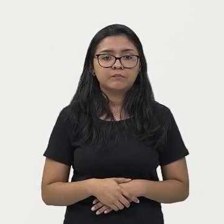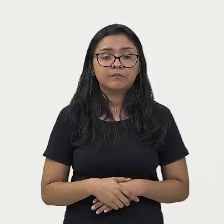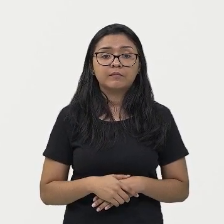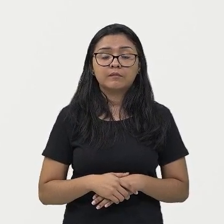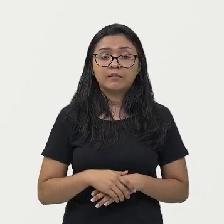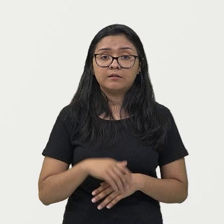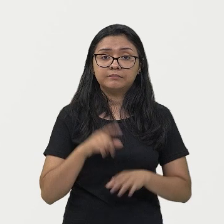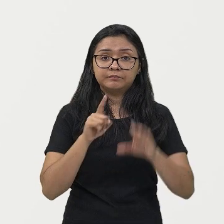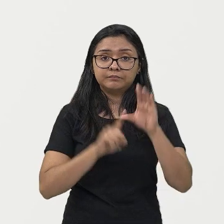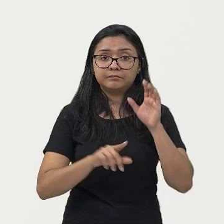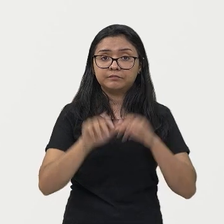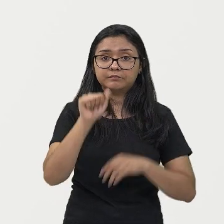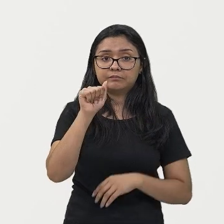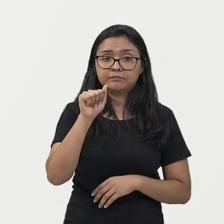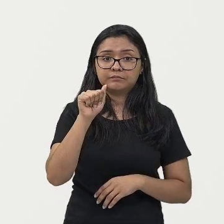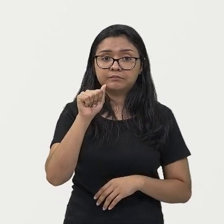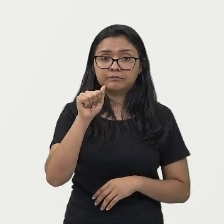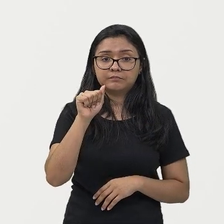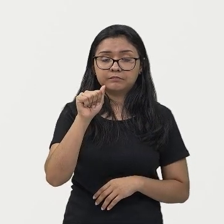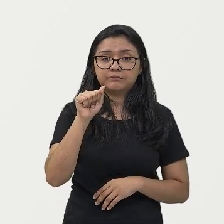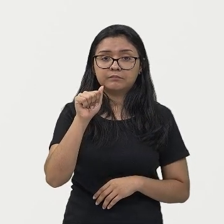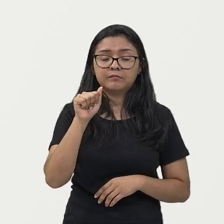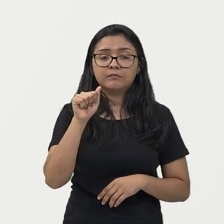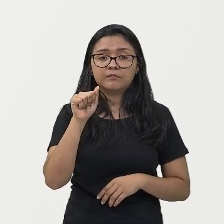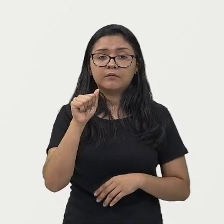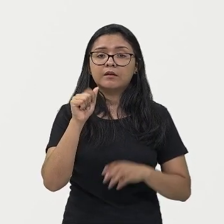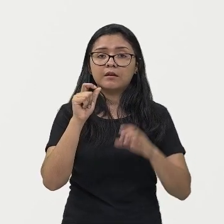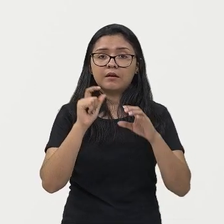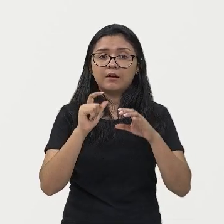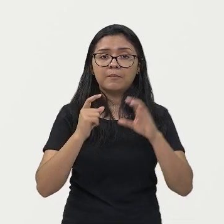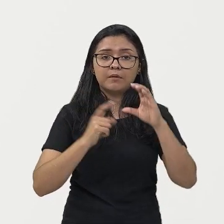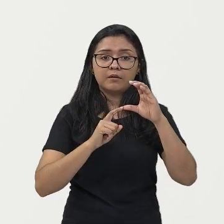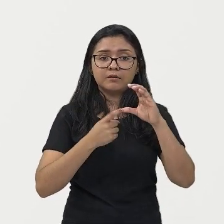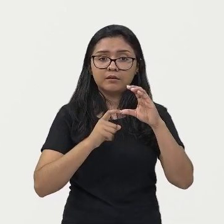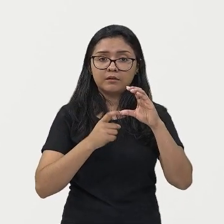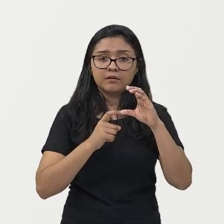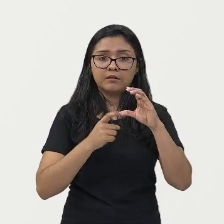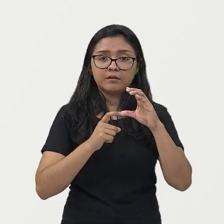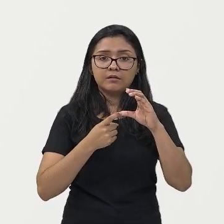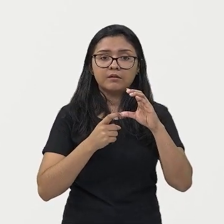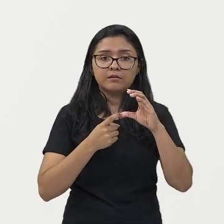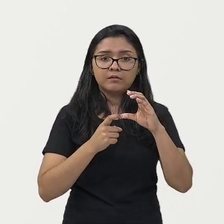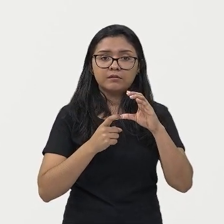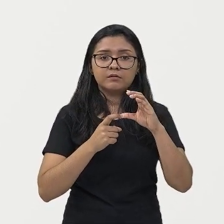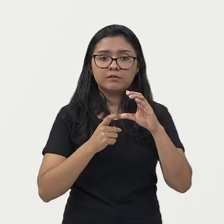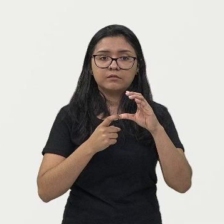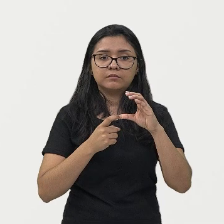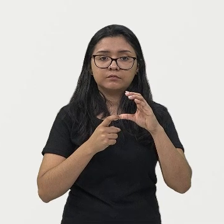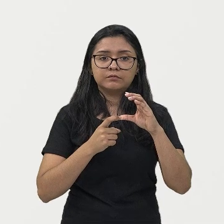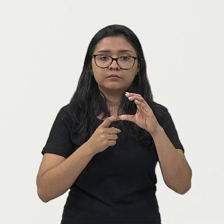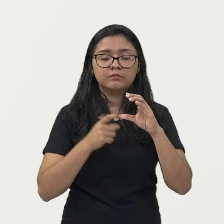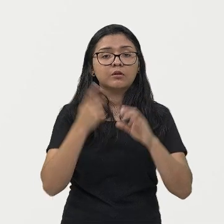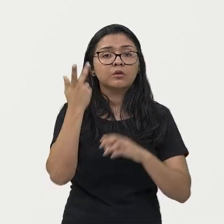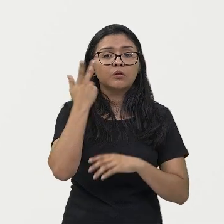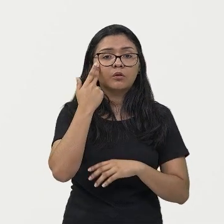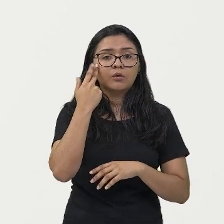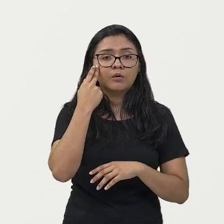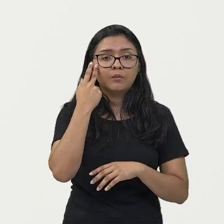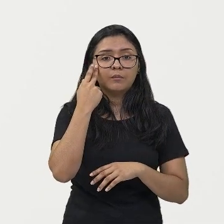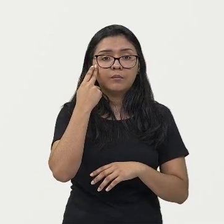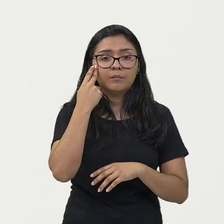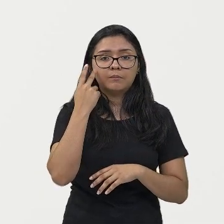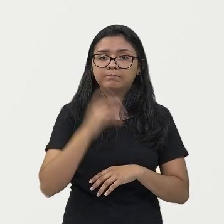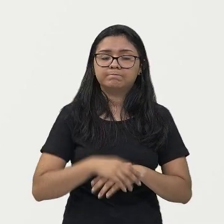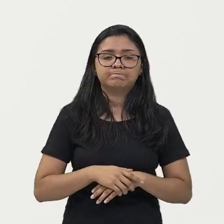dizendo que tem a presença de uma cadeia carbônica normal.